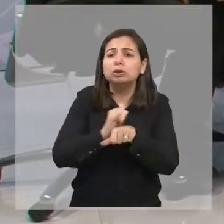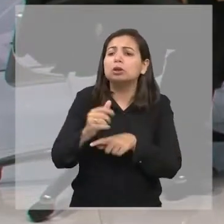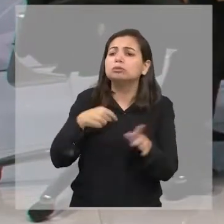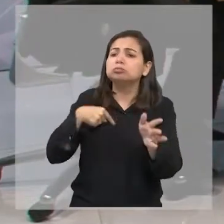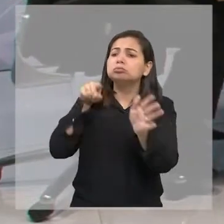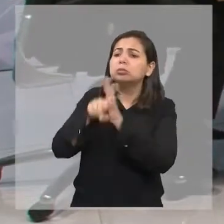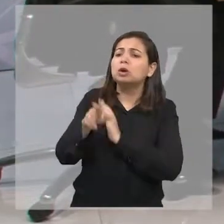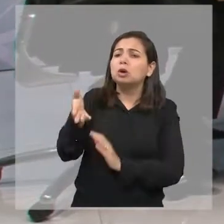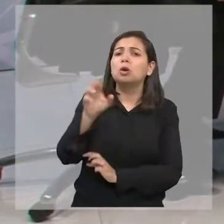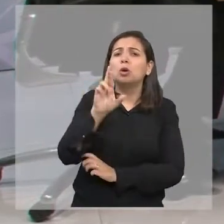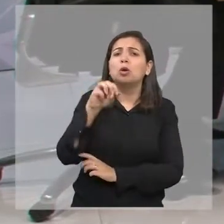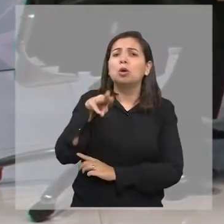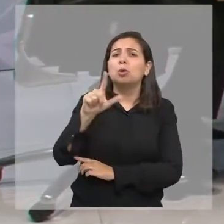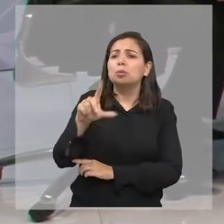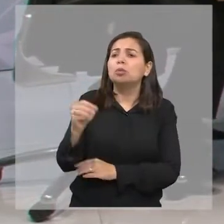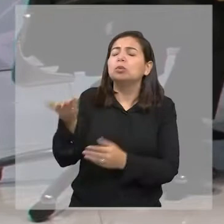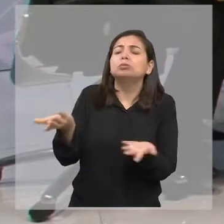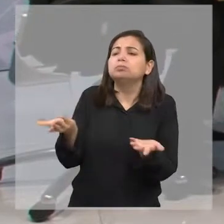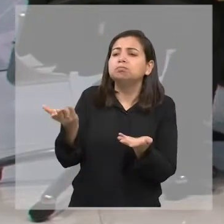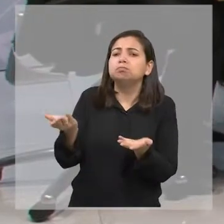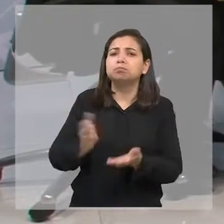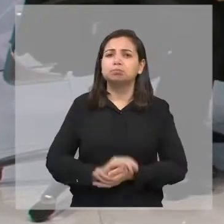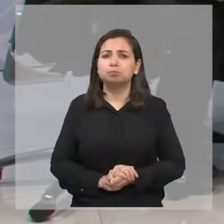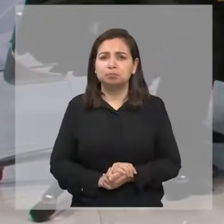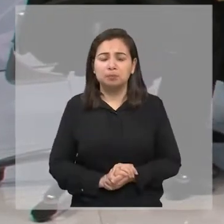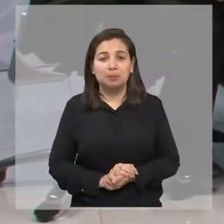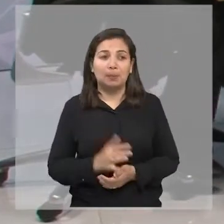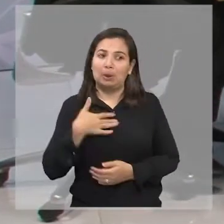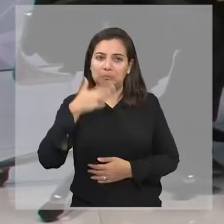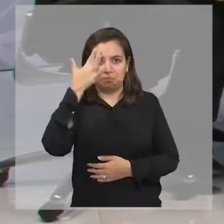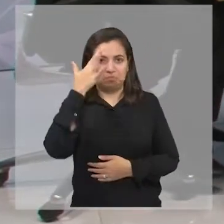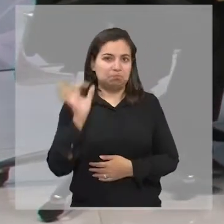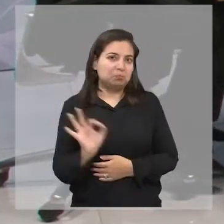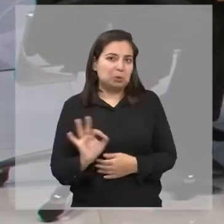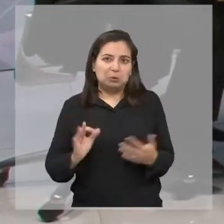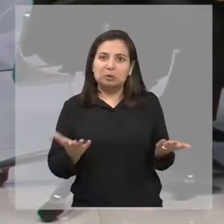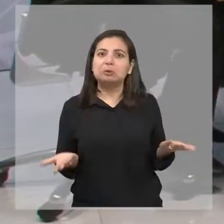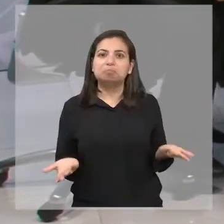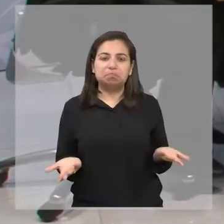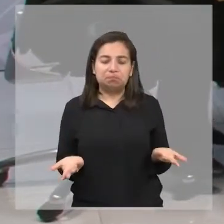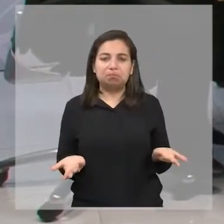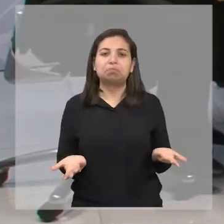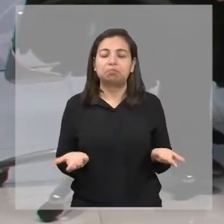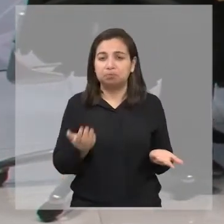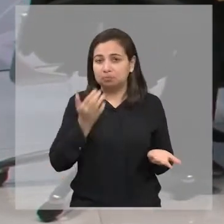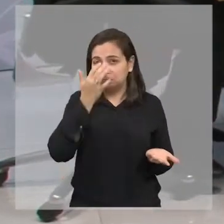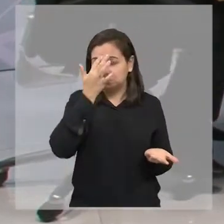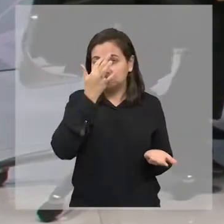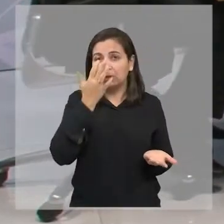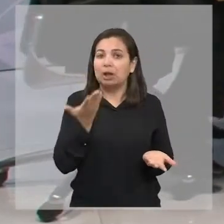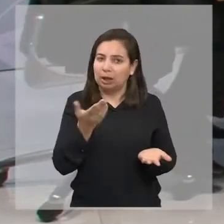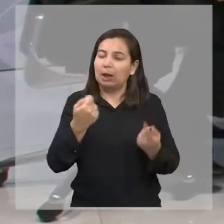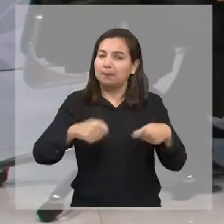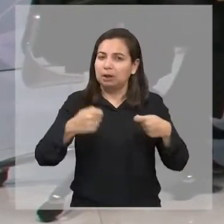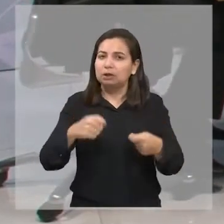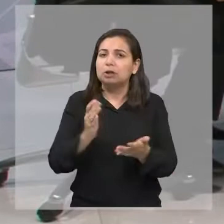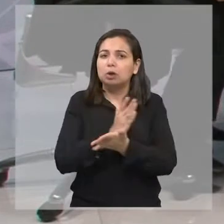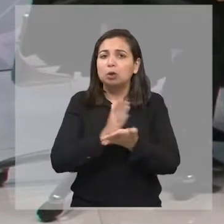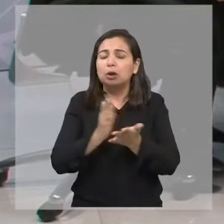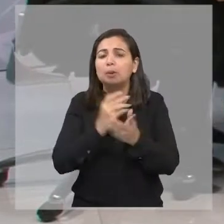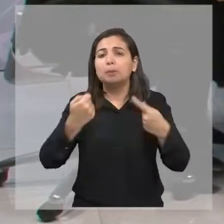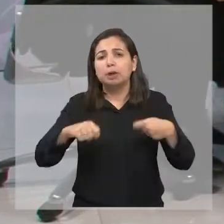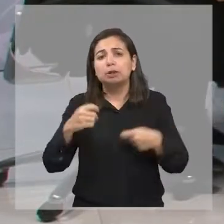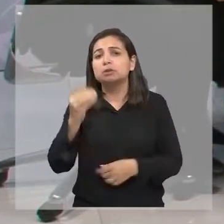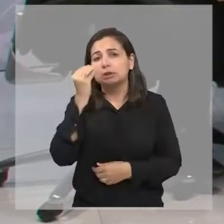É fácil. Não, que a saída ele tem. Eu tenho, tranquilo. Posso dizer? Peraí. Eu acho que tem algumas coisas que a gente precisa colocar. É o Milton Friedman, o